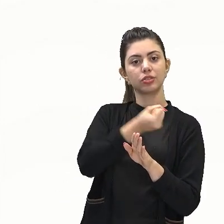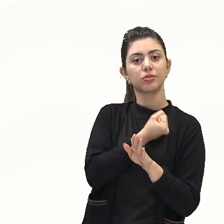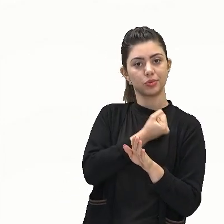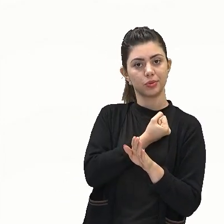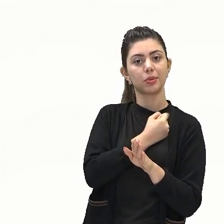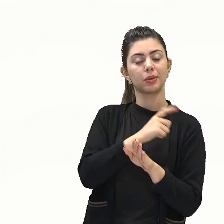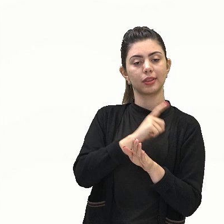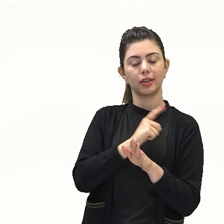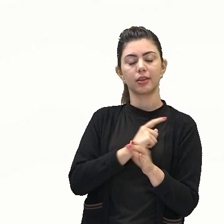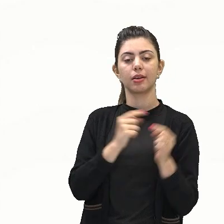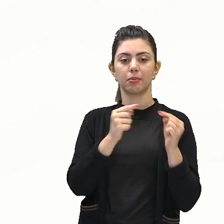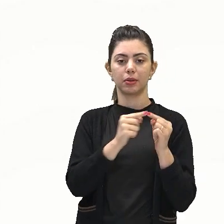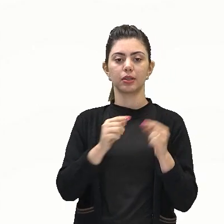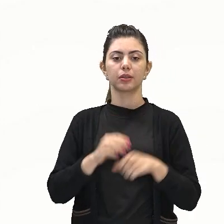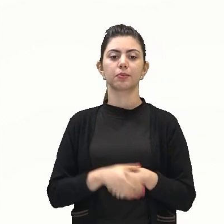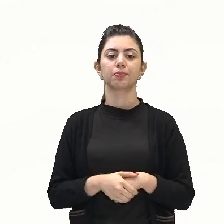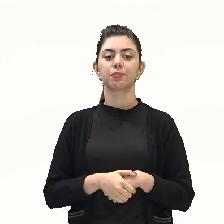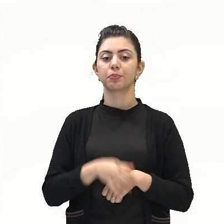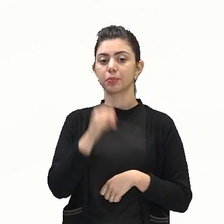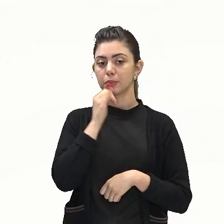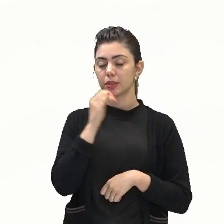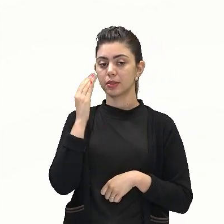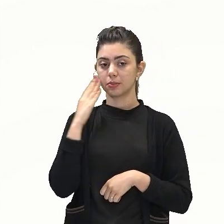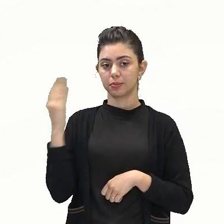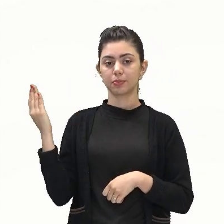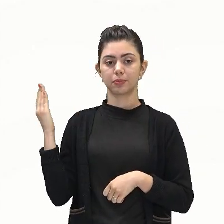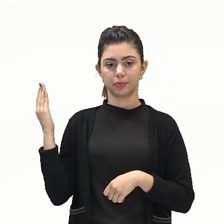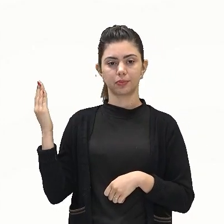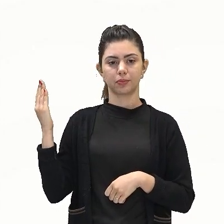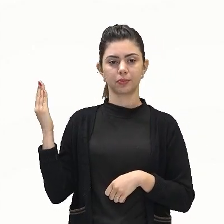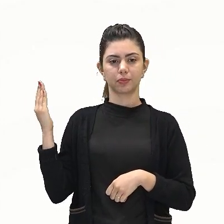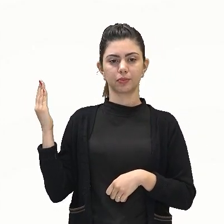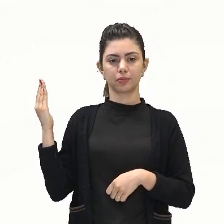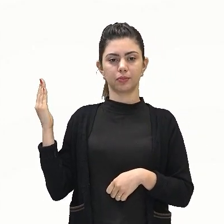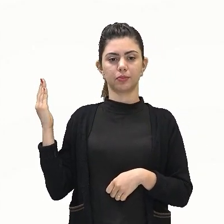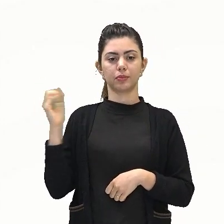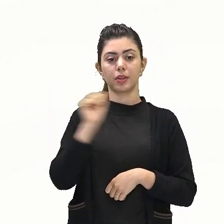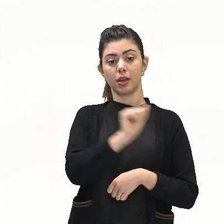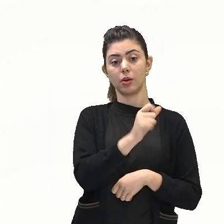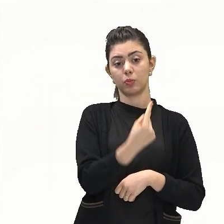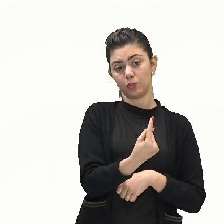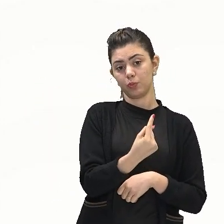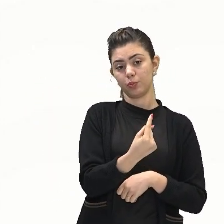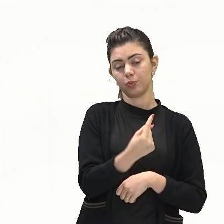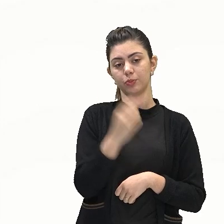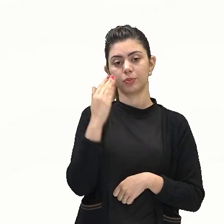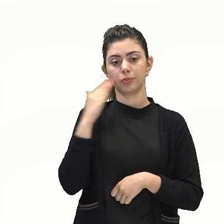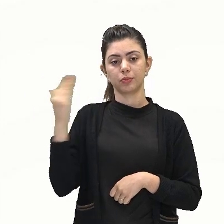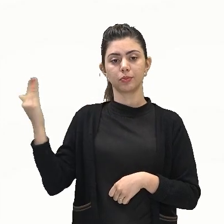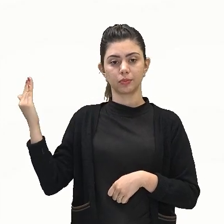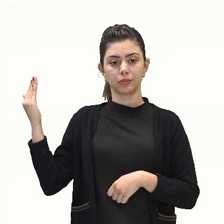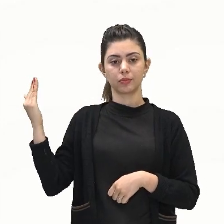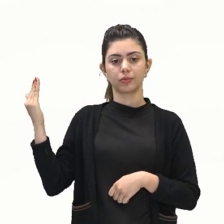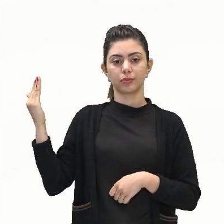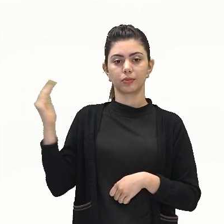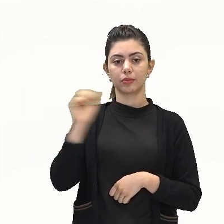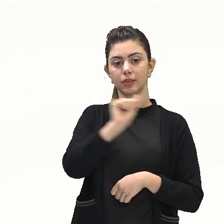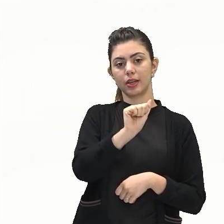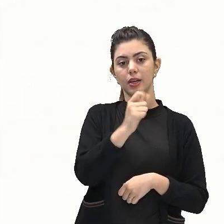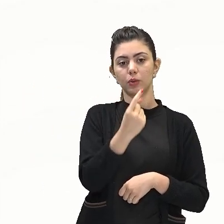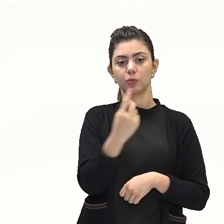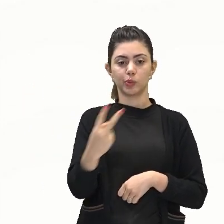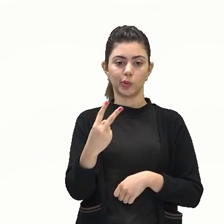ok? Então, ó, aqui seria o meu A11, aqui seria o meu